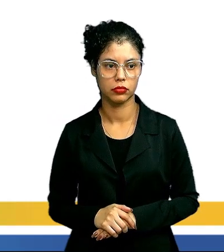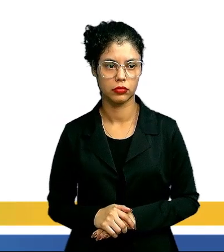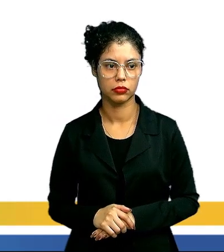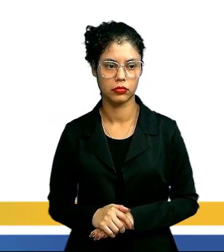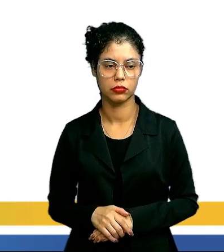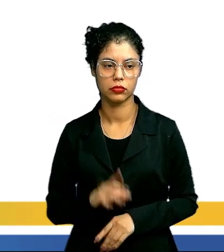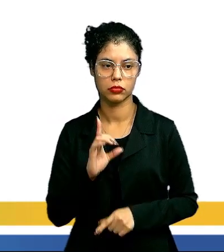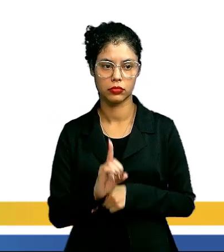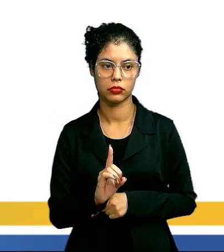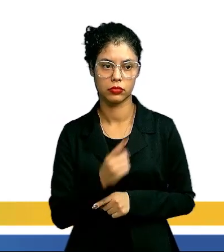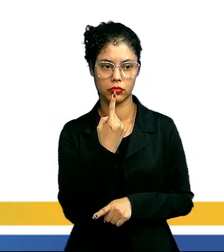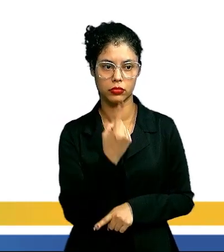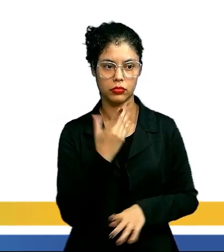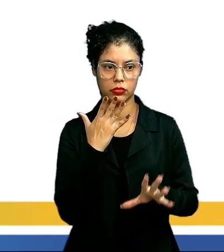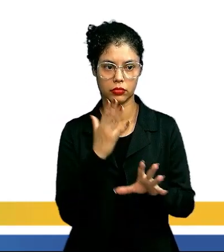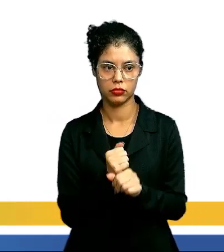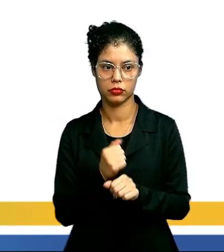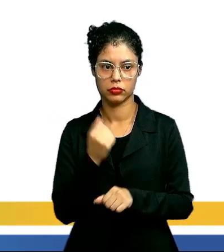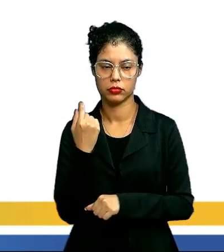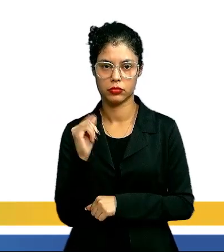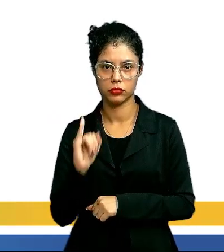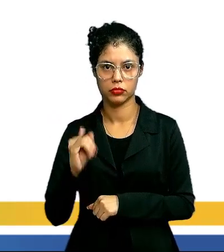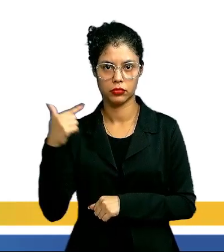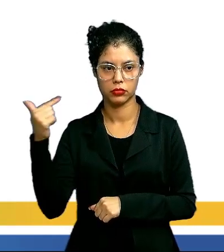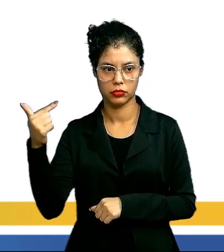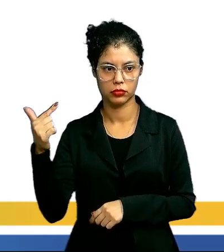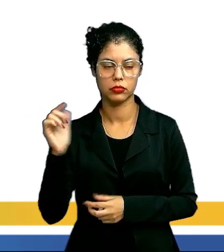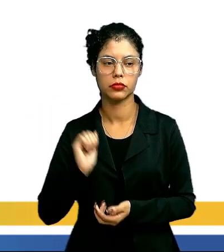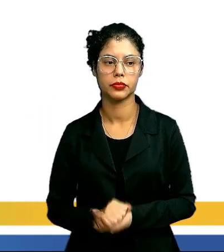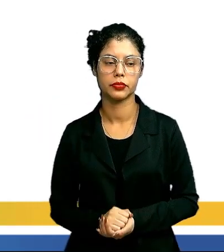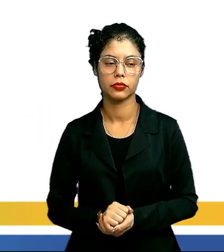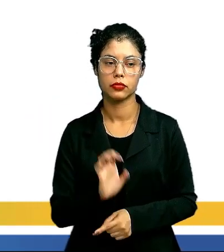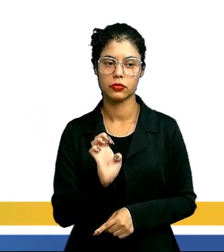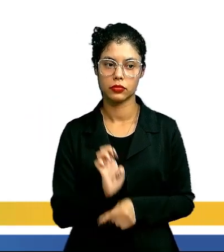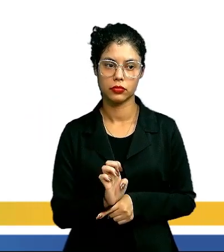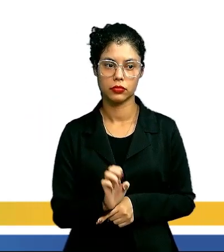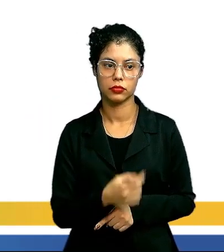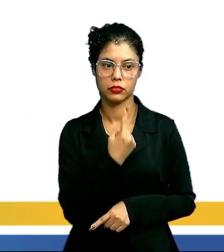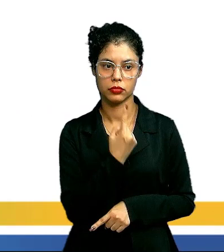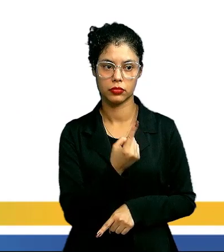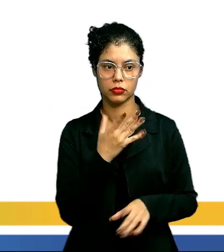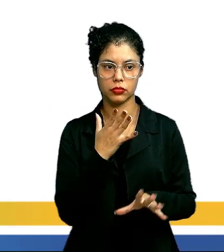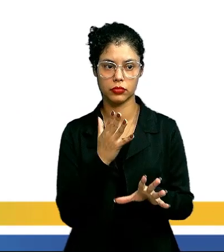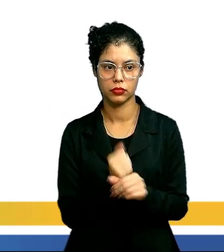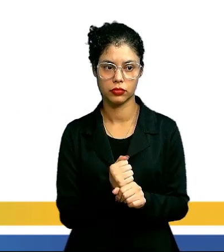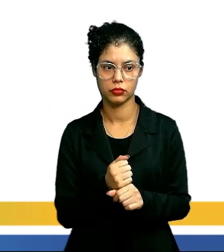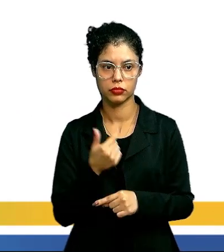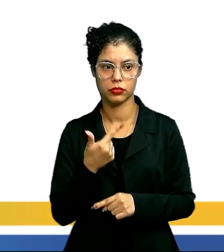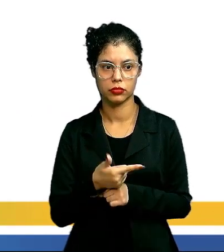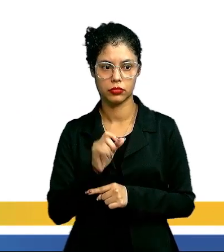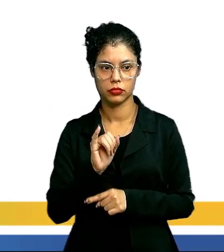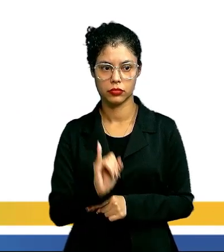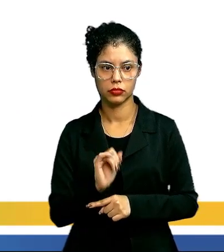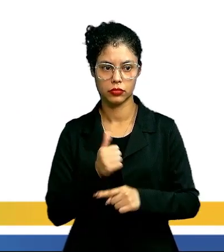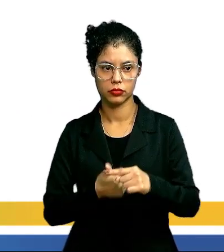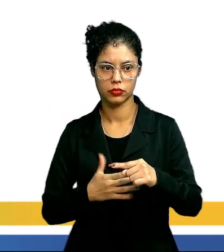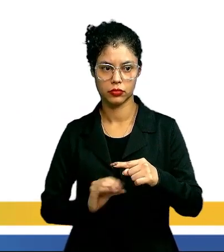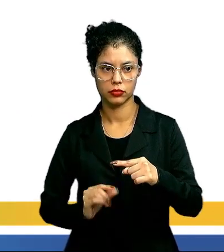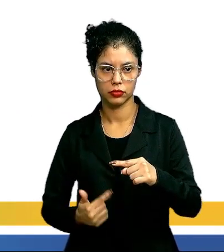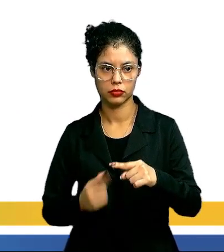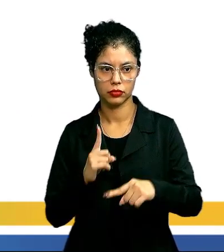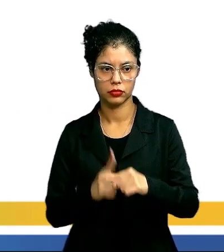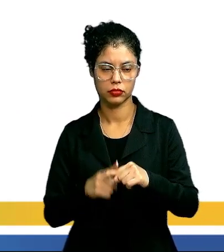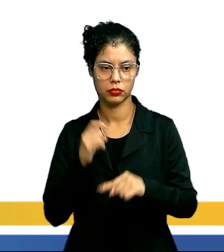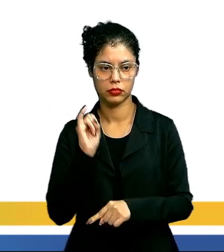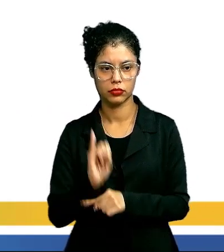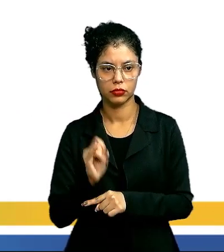quadrado Alternativa de 1 + taxa ao quadrado e alternativa é um mais dois i